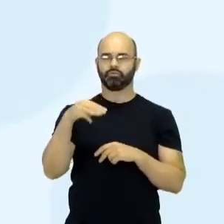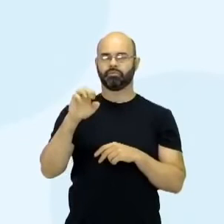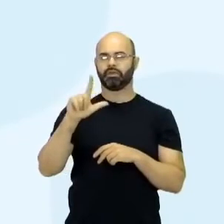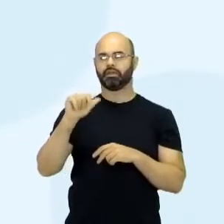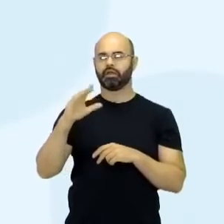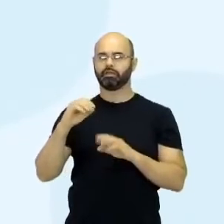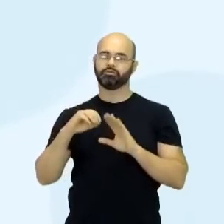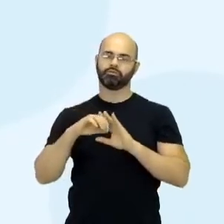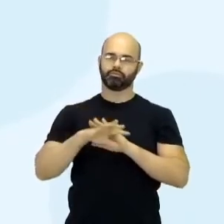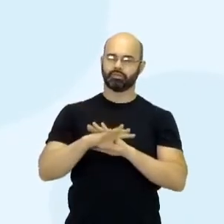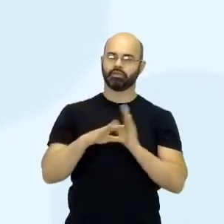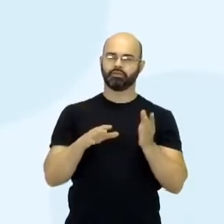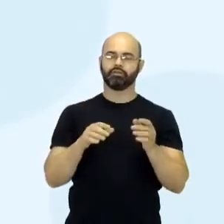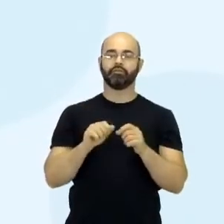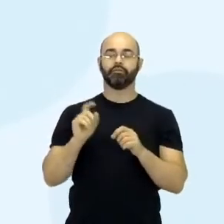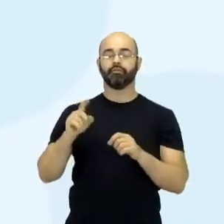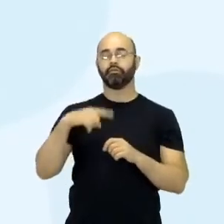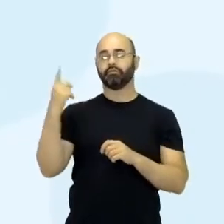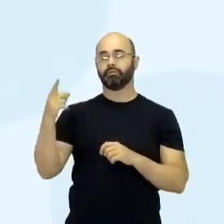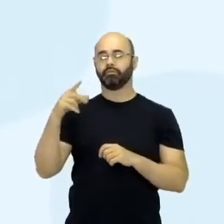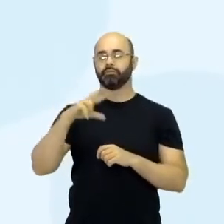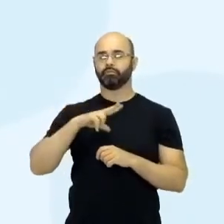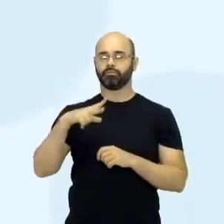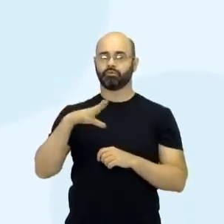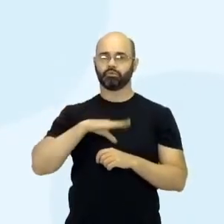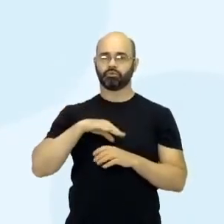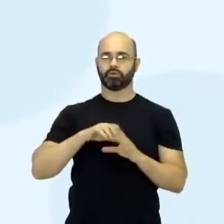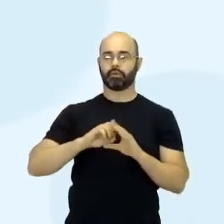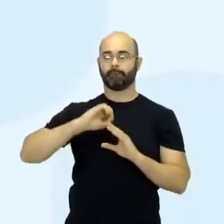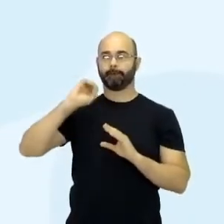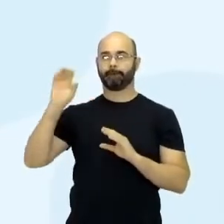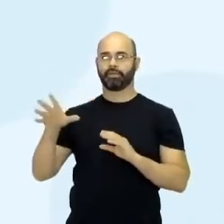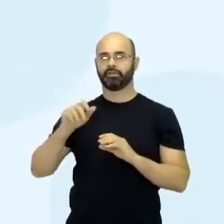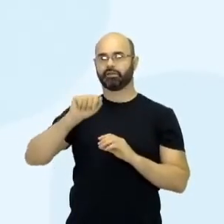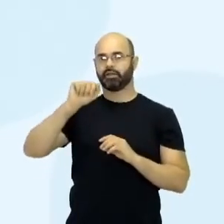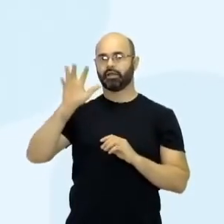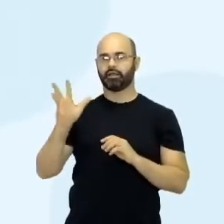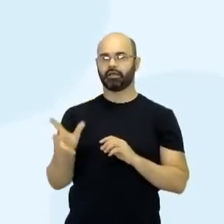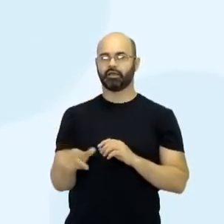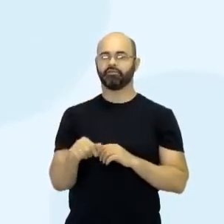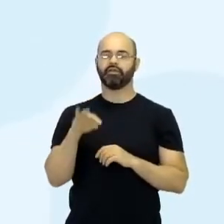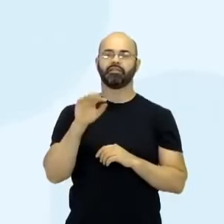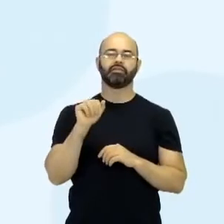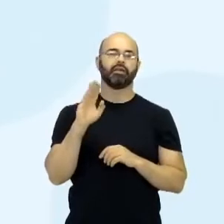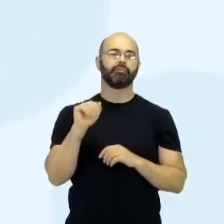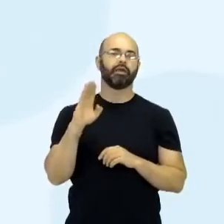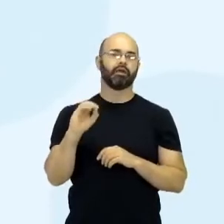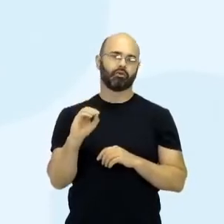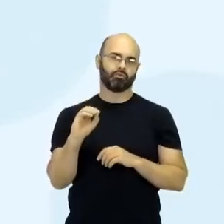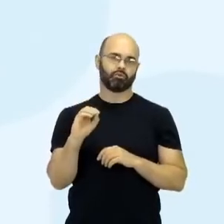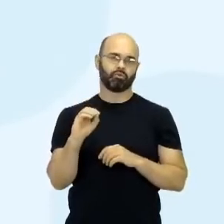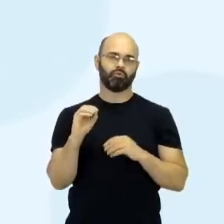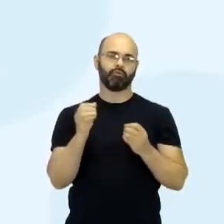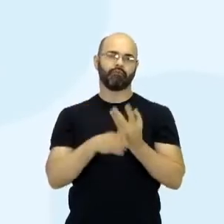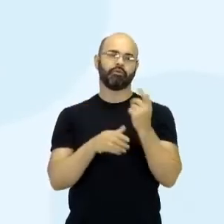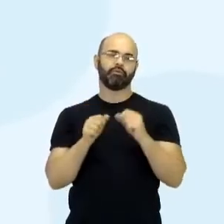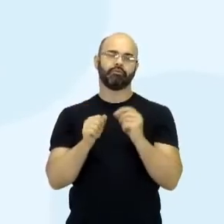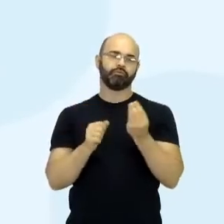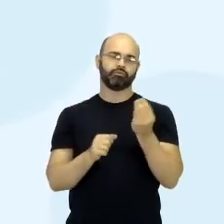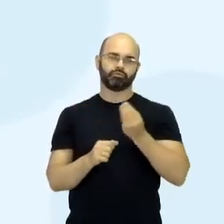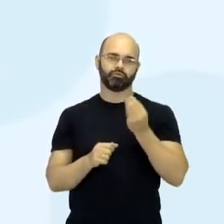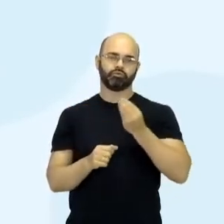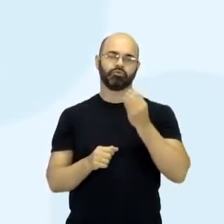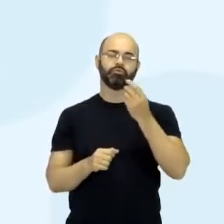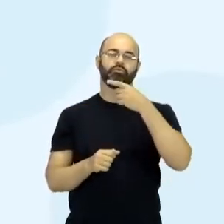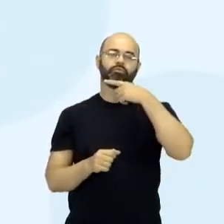Portugal manda para a África tabaco, derivados de cana, ferramentas